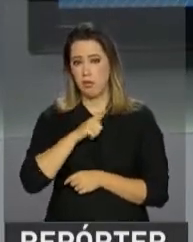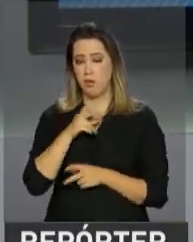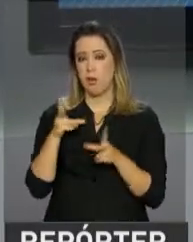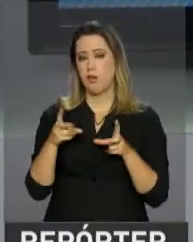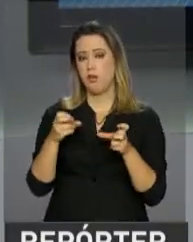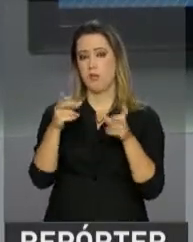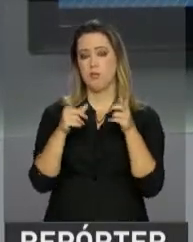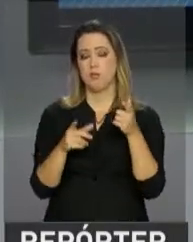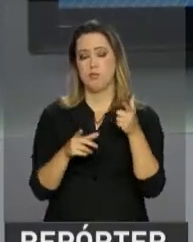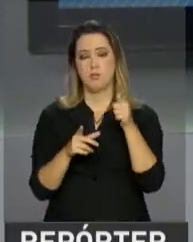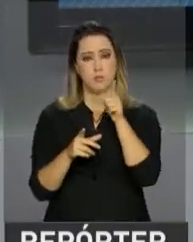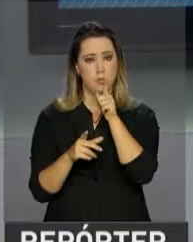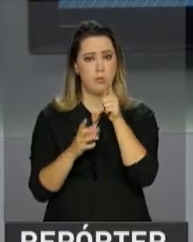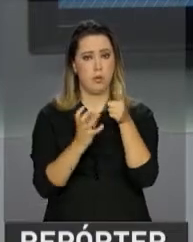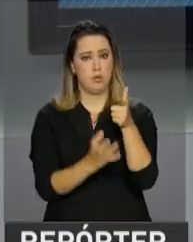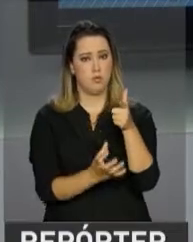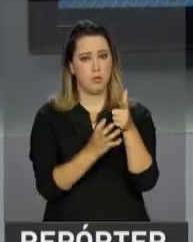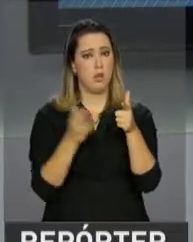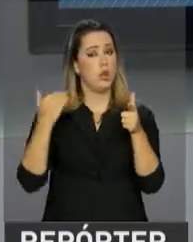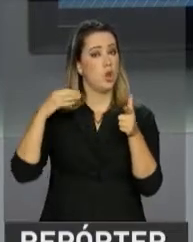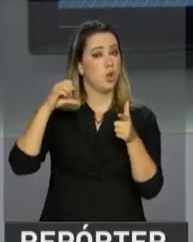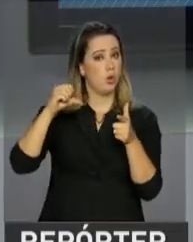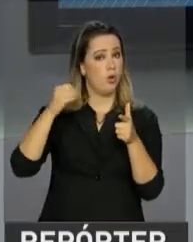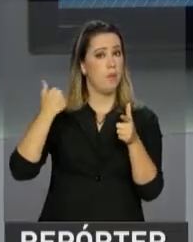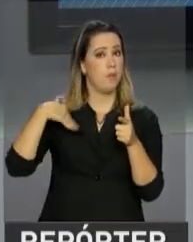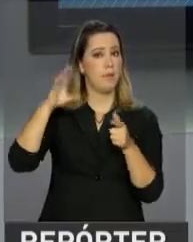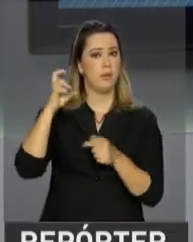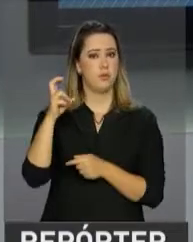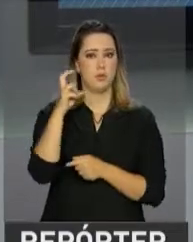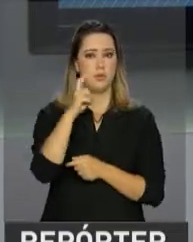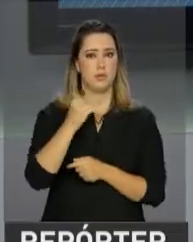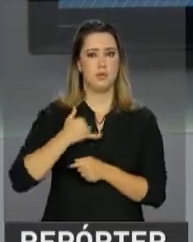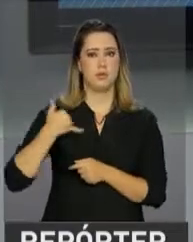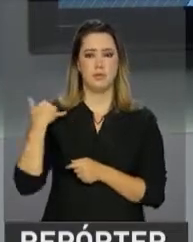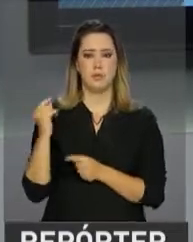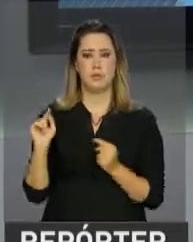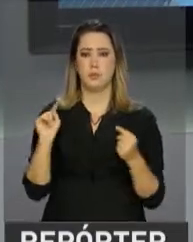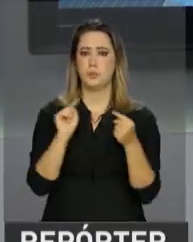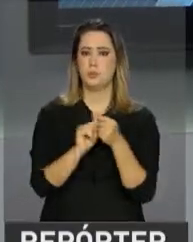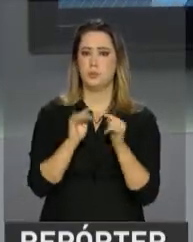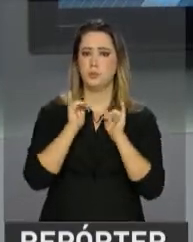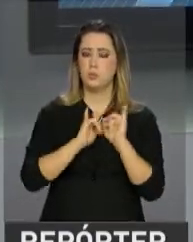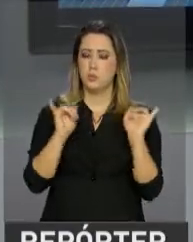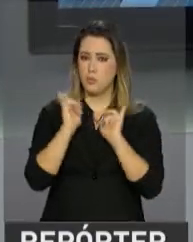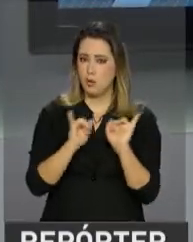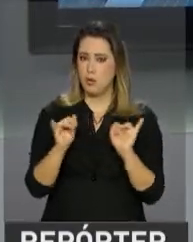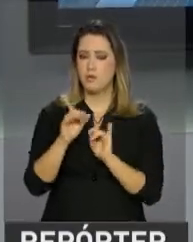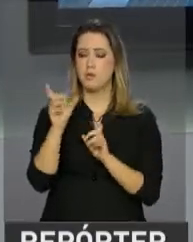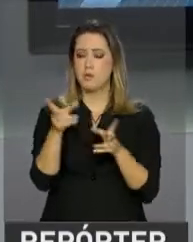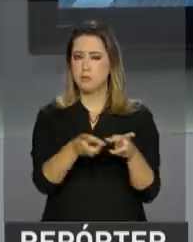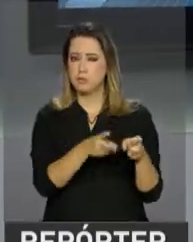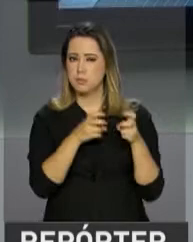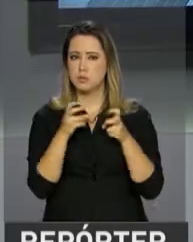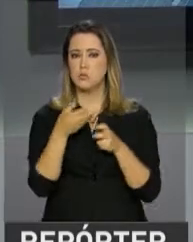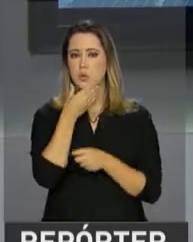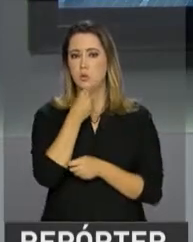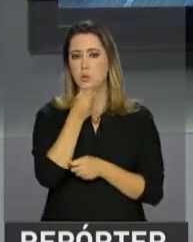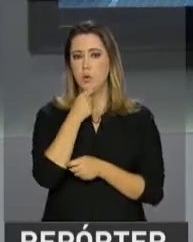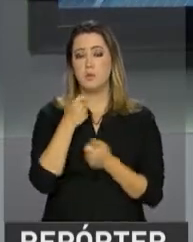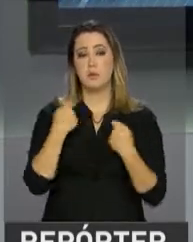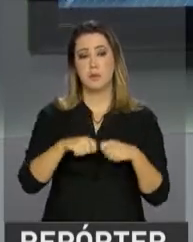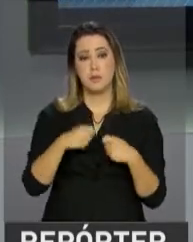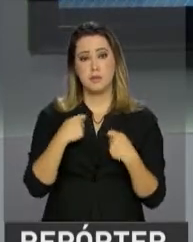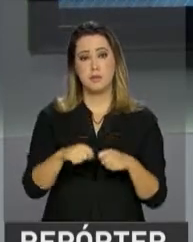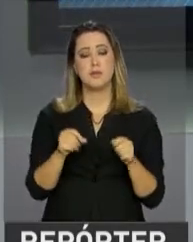de próstata 9 tem mais de 55 anos o objetivo da campanha é sensibilizar homens a realizar o exame